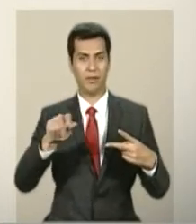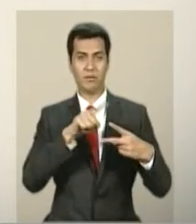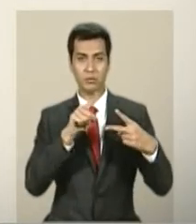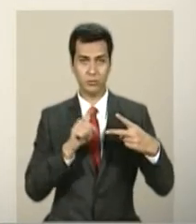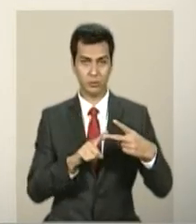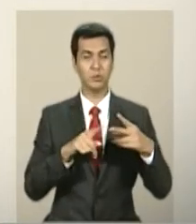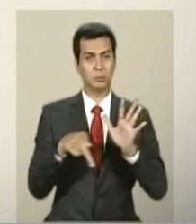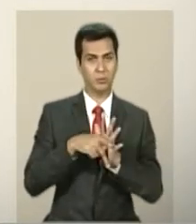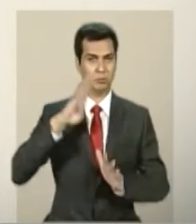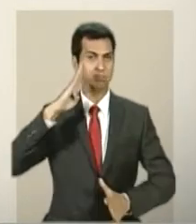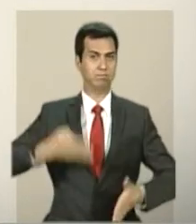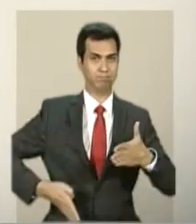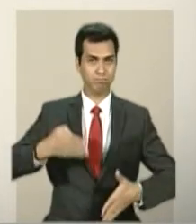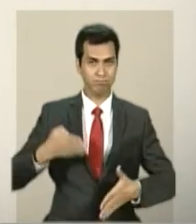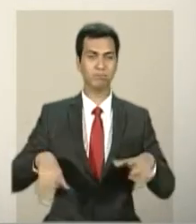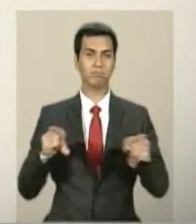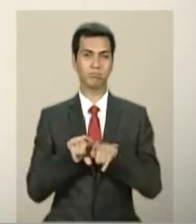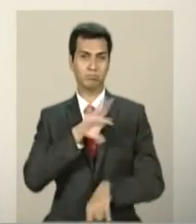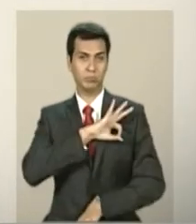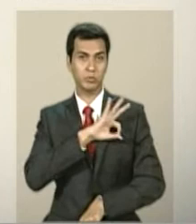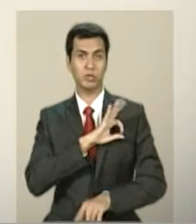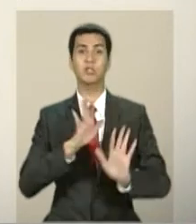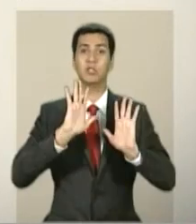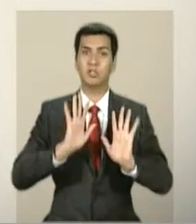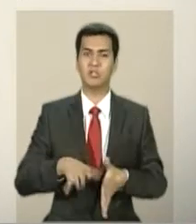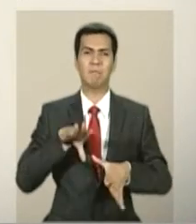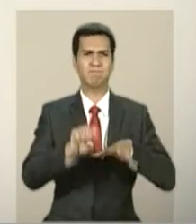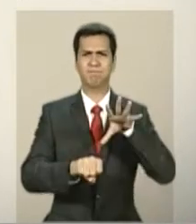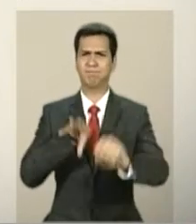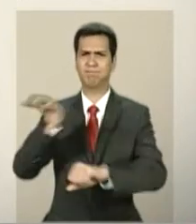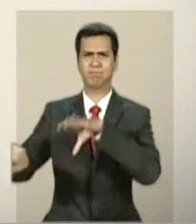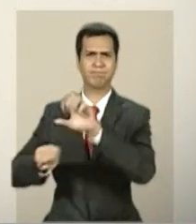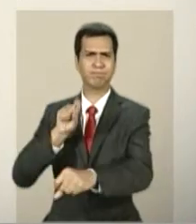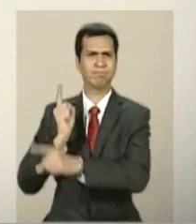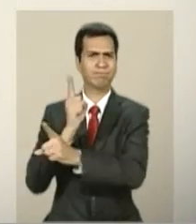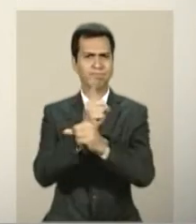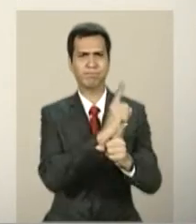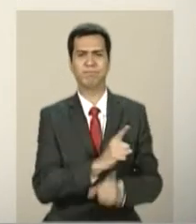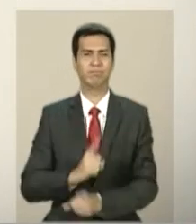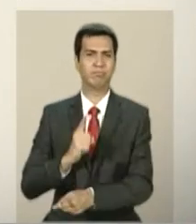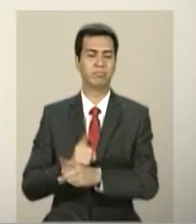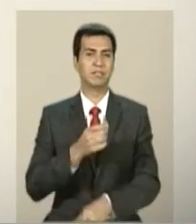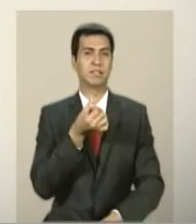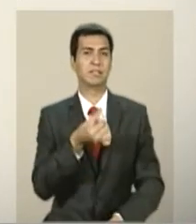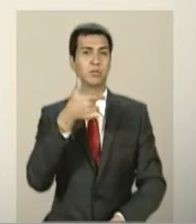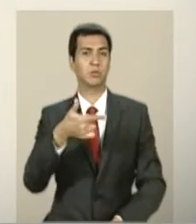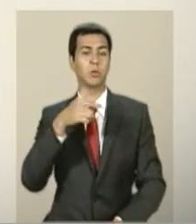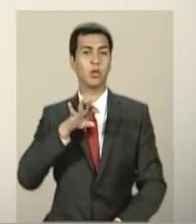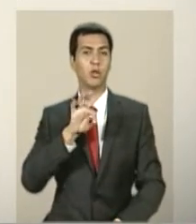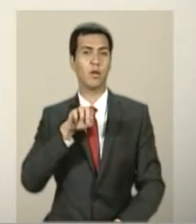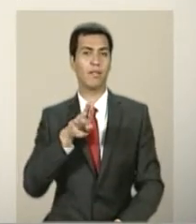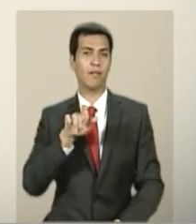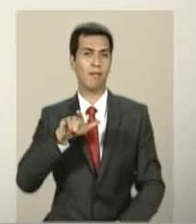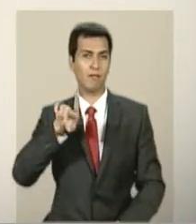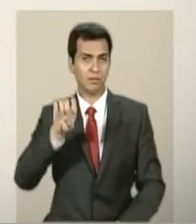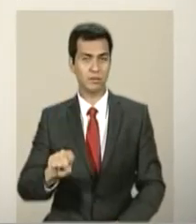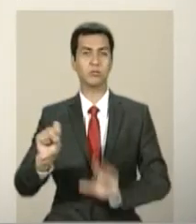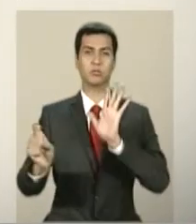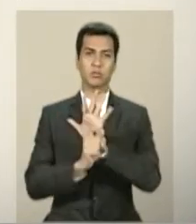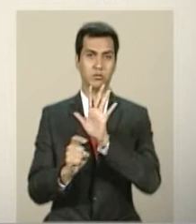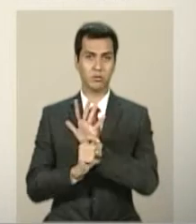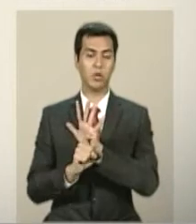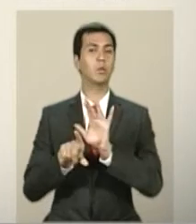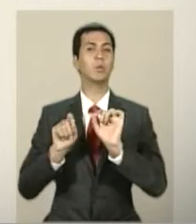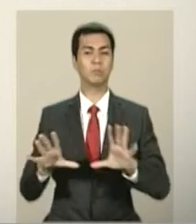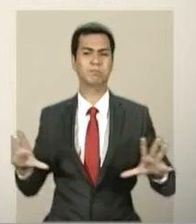apreendidas mais de 62 toneladas de drogas nos últimos quatro meses o que